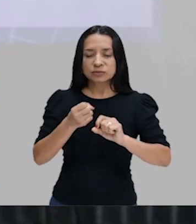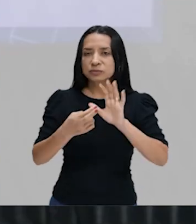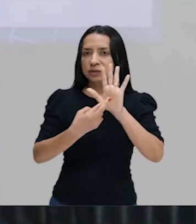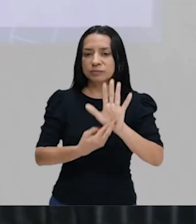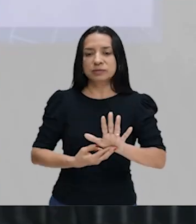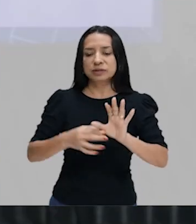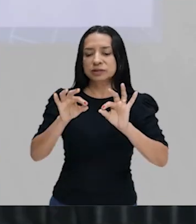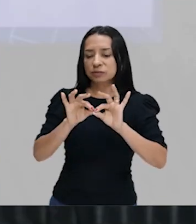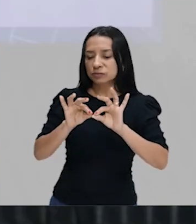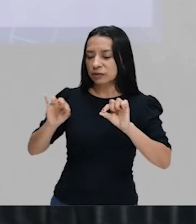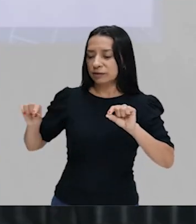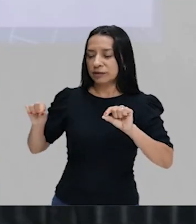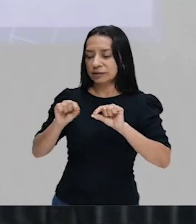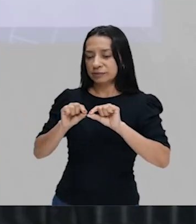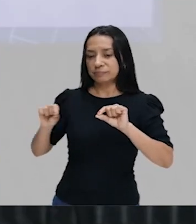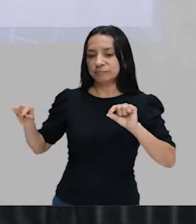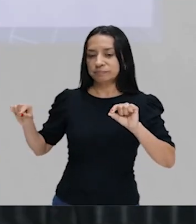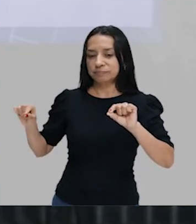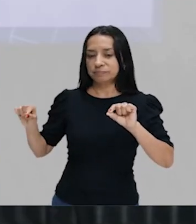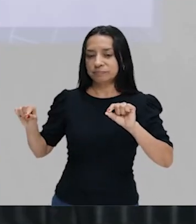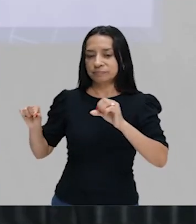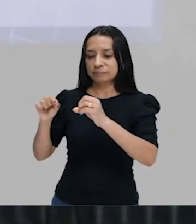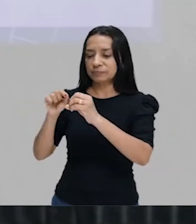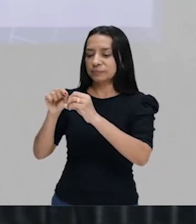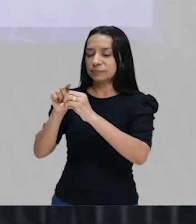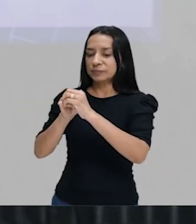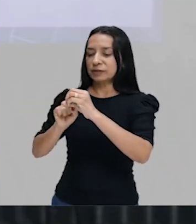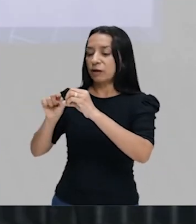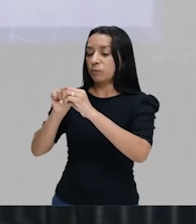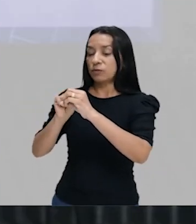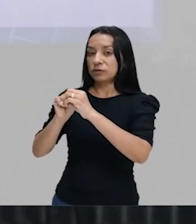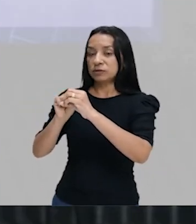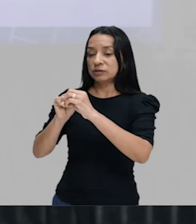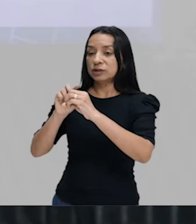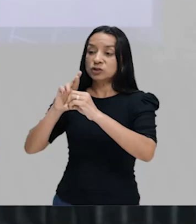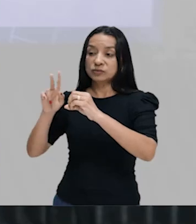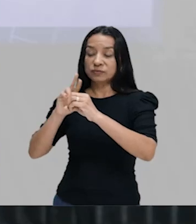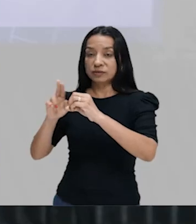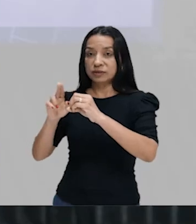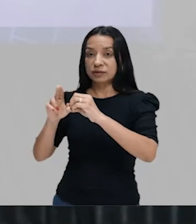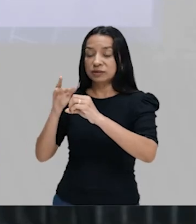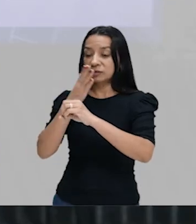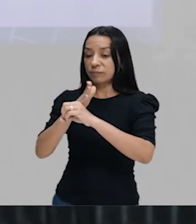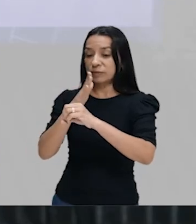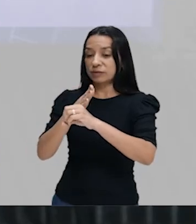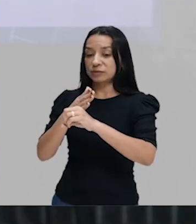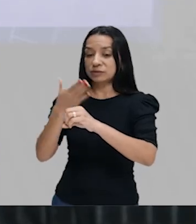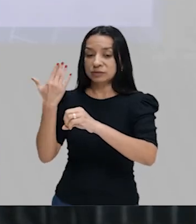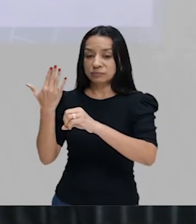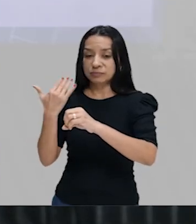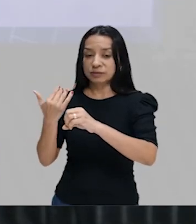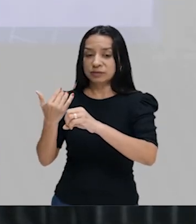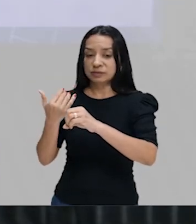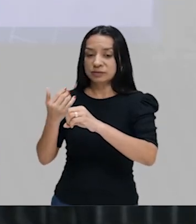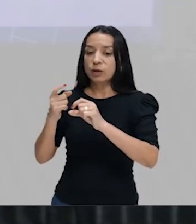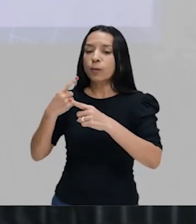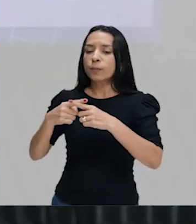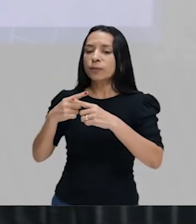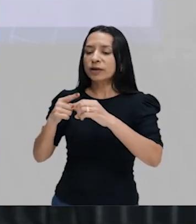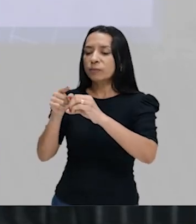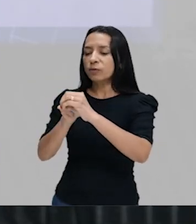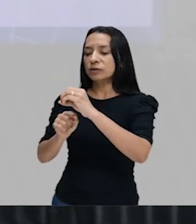tá? Perceba que aqui agora, ó, a bolinha não está pintada, diferente lá do exercício anterior, da situação anterior que nós vimos. Isso por